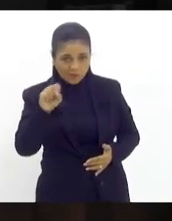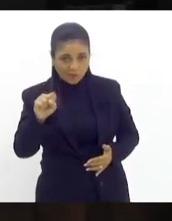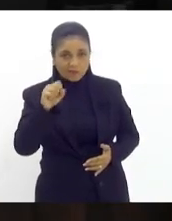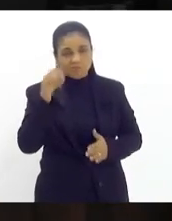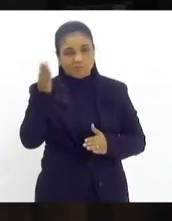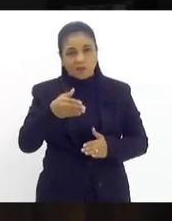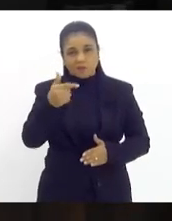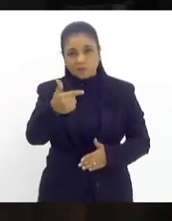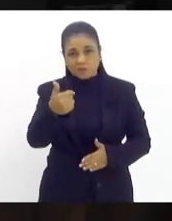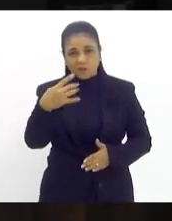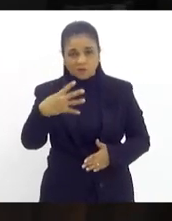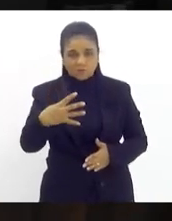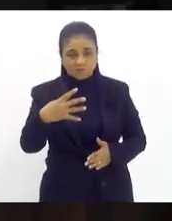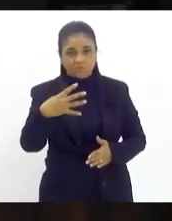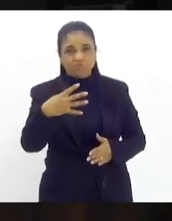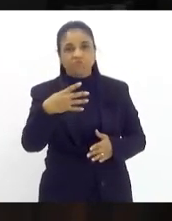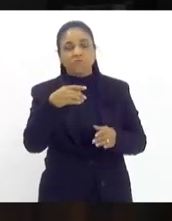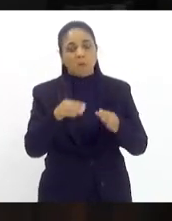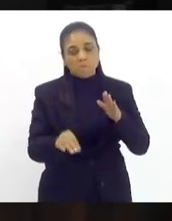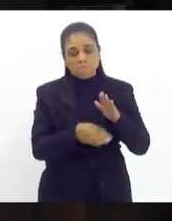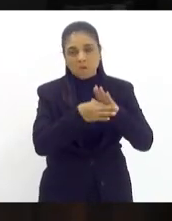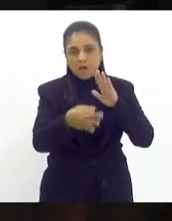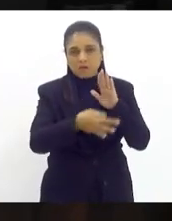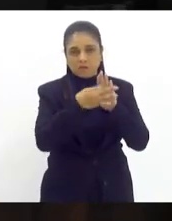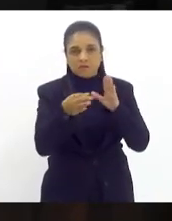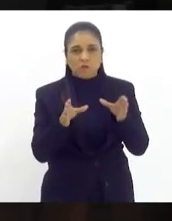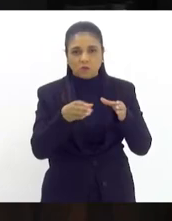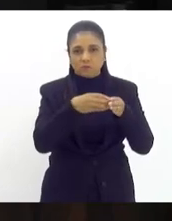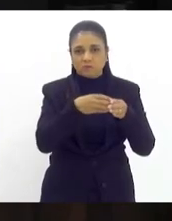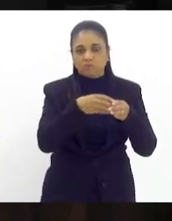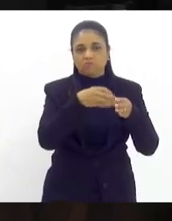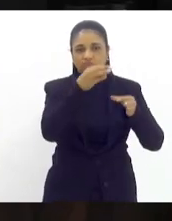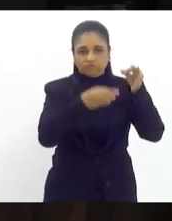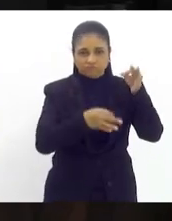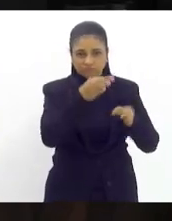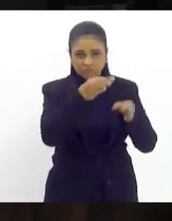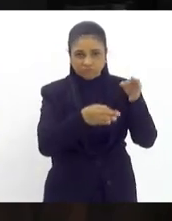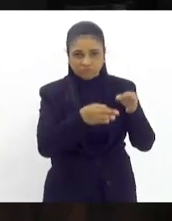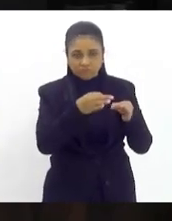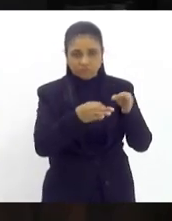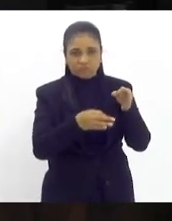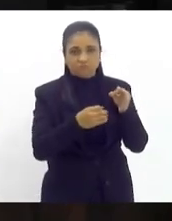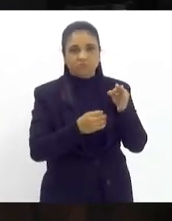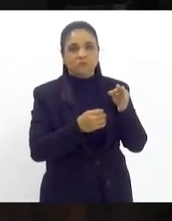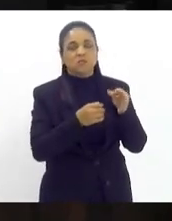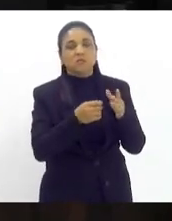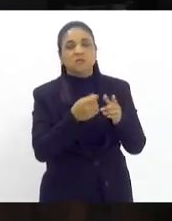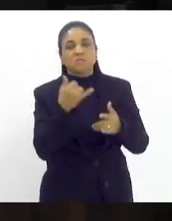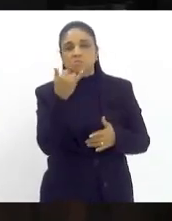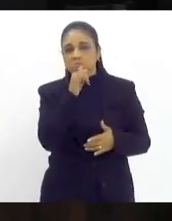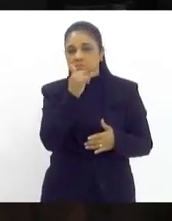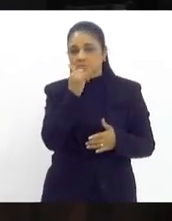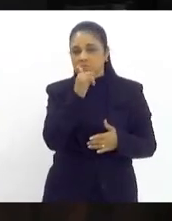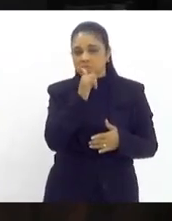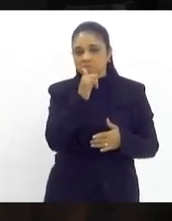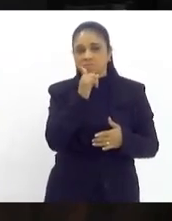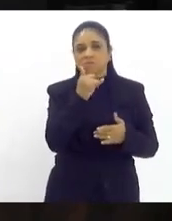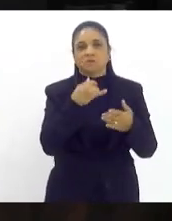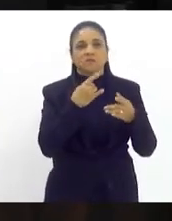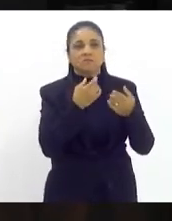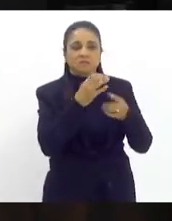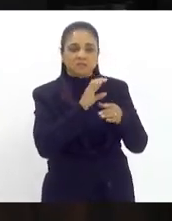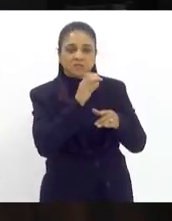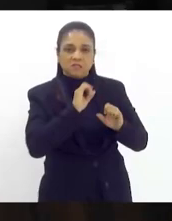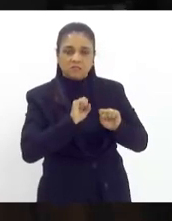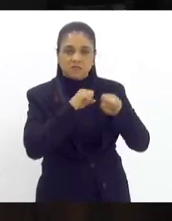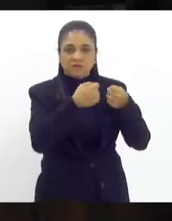que menciona entendendo de pareceres das comissões constituições de Justiça de Minas e energia de Defesa Civil de